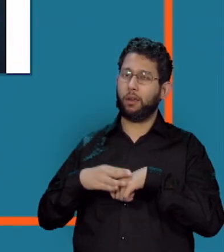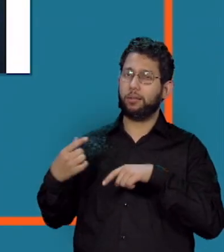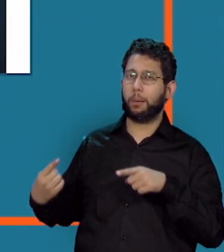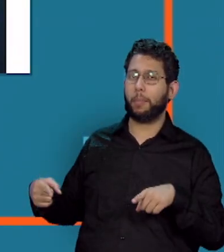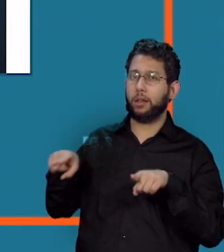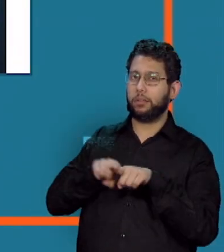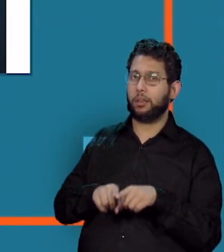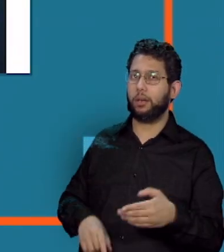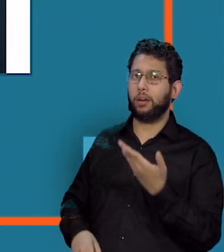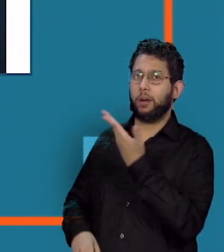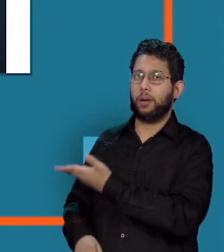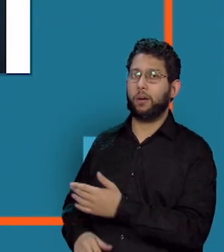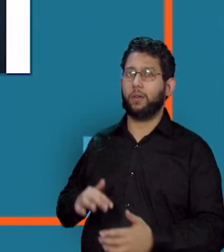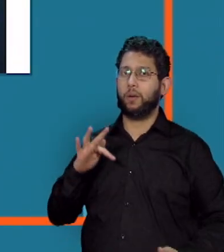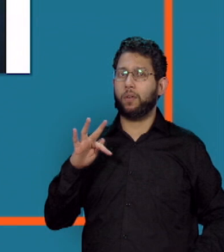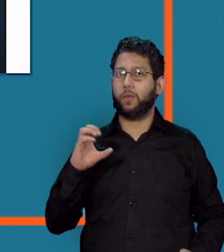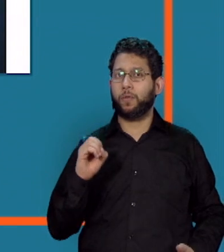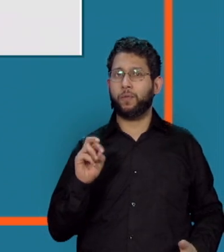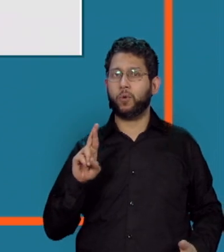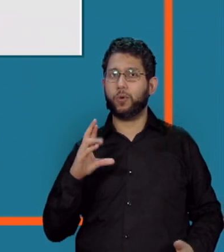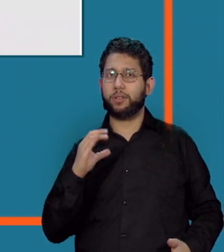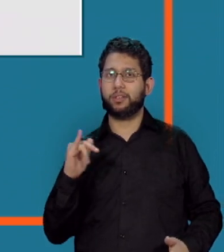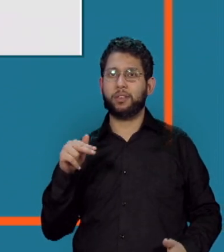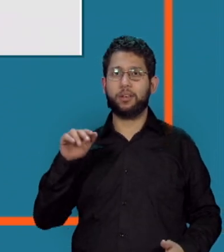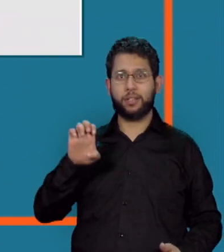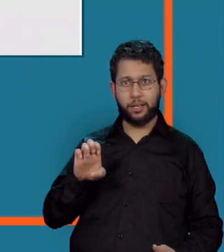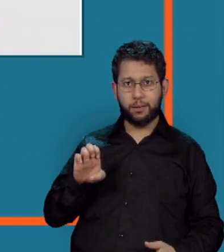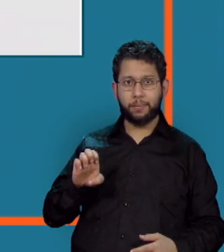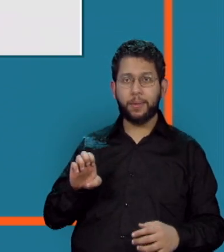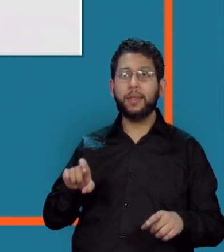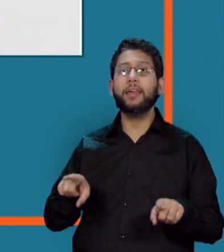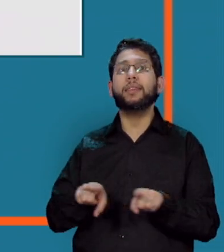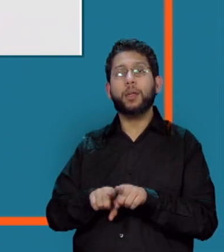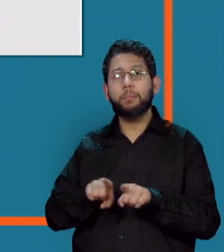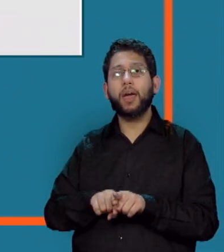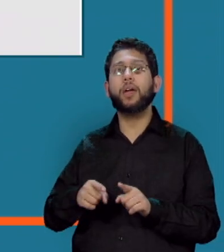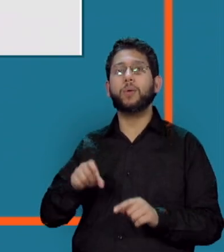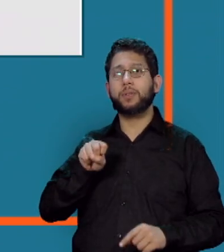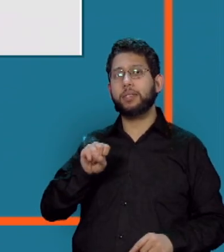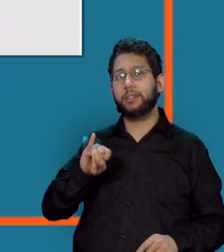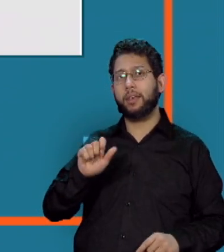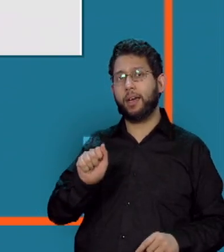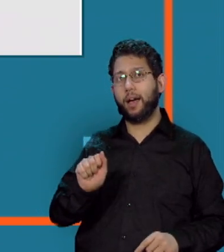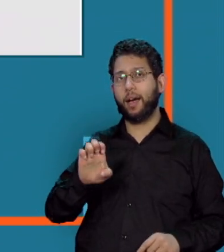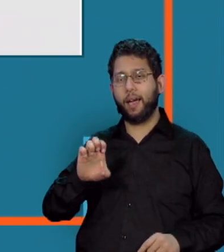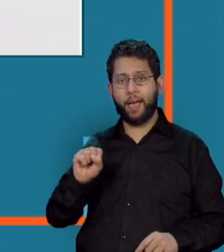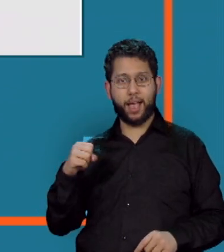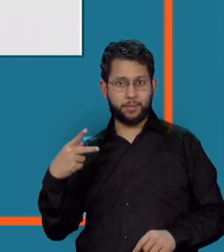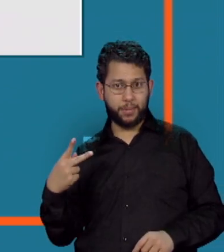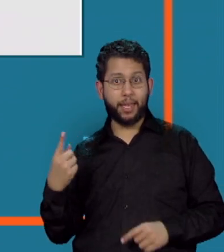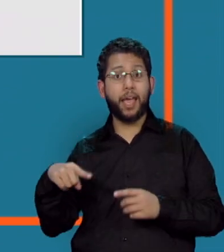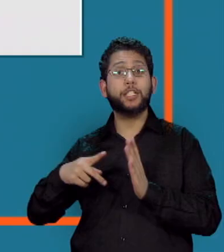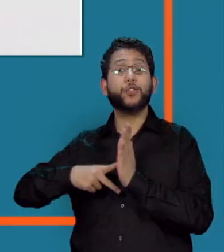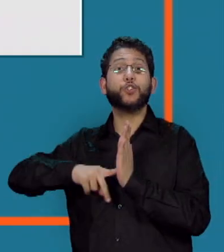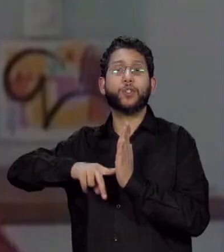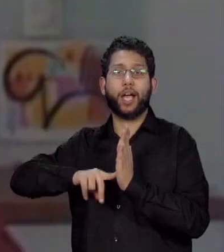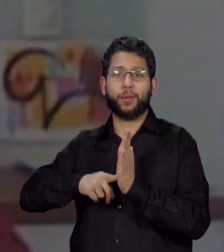entre o Forcine e o CIAESP, que é o Sindicato das Empresas Produtoras do Estado de São